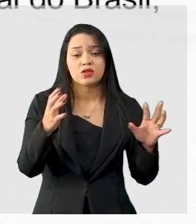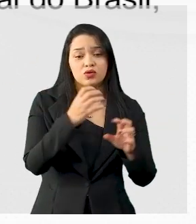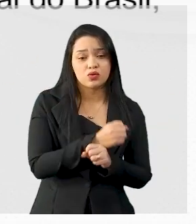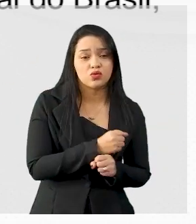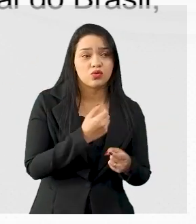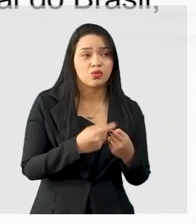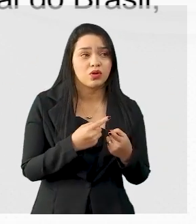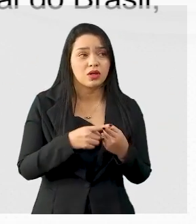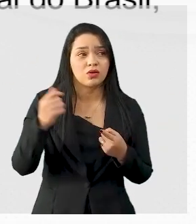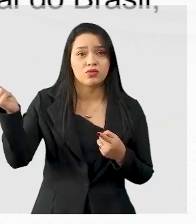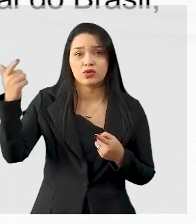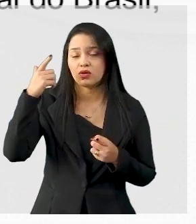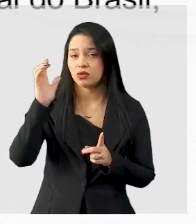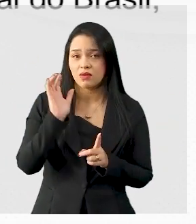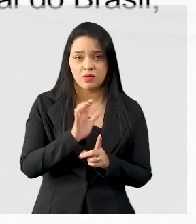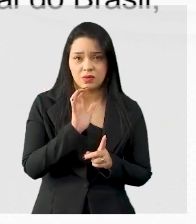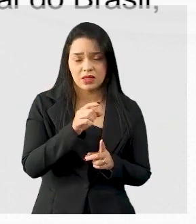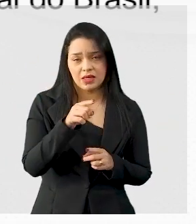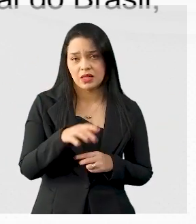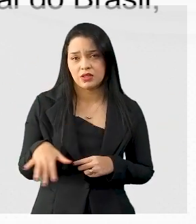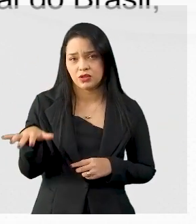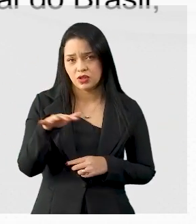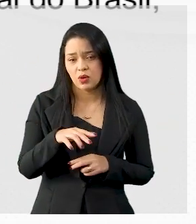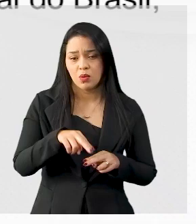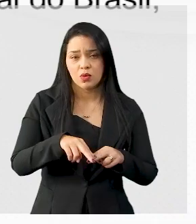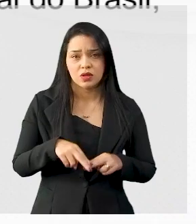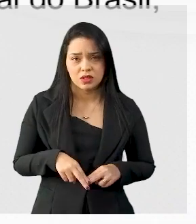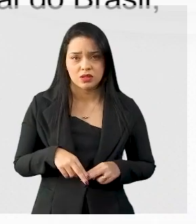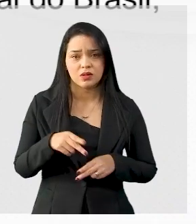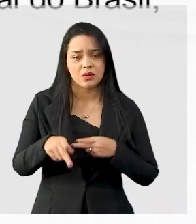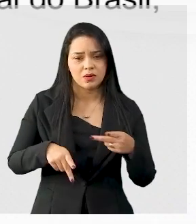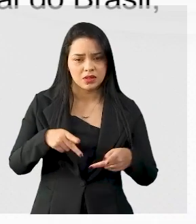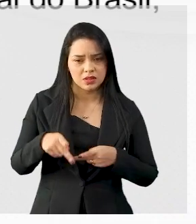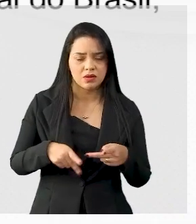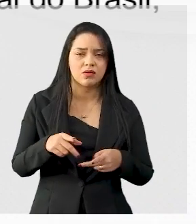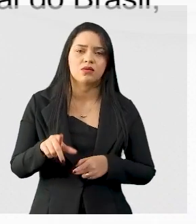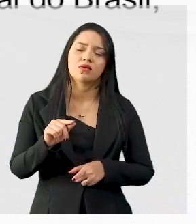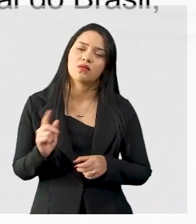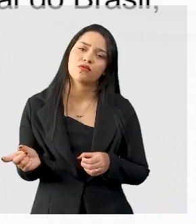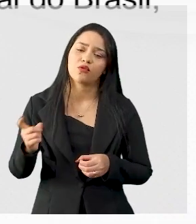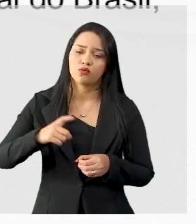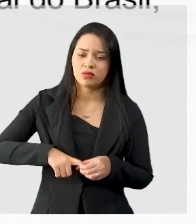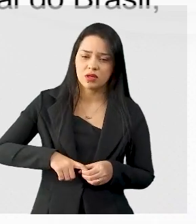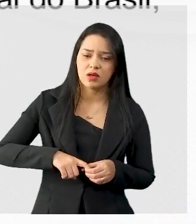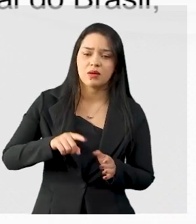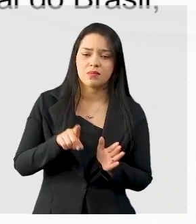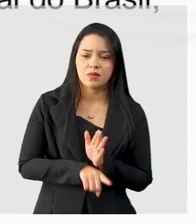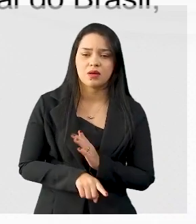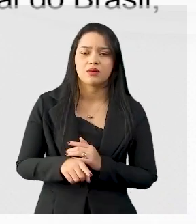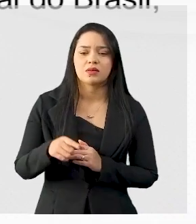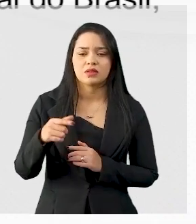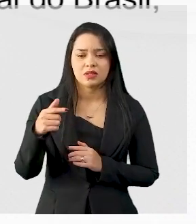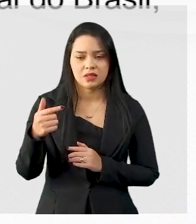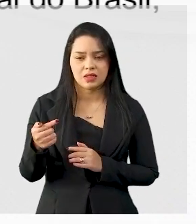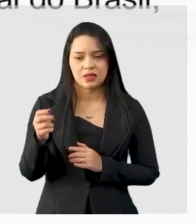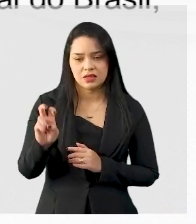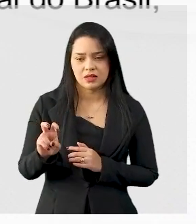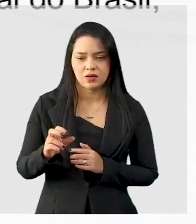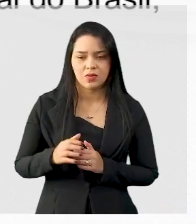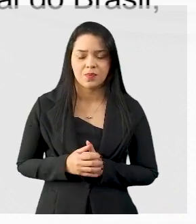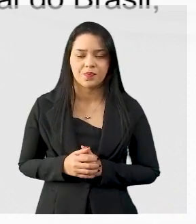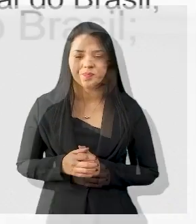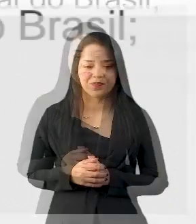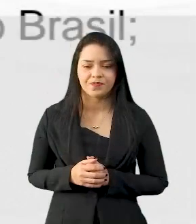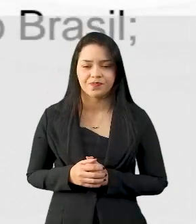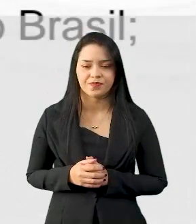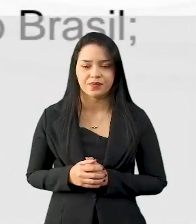o sol não estava iluminando ainda aquela região. Por isso que a população do Acre preferiu voltar para o fuso menos 75. Beleza? Mas